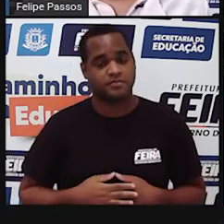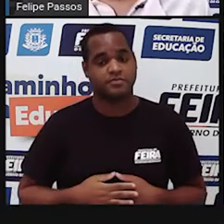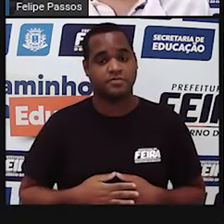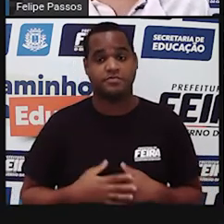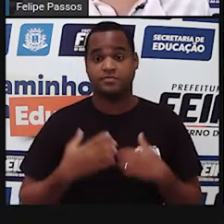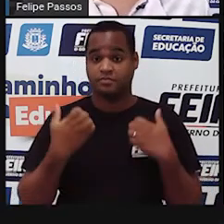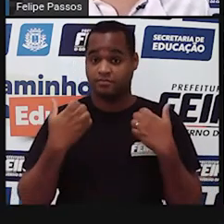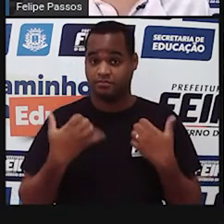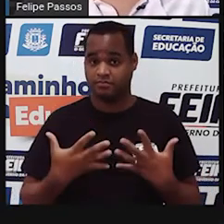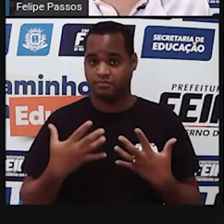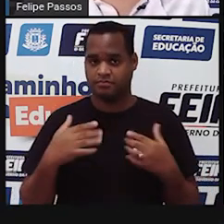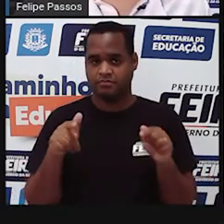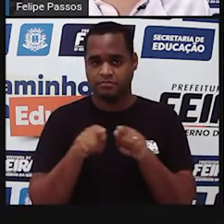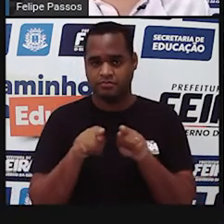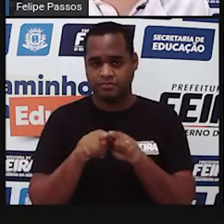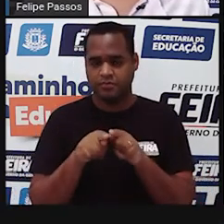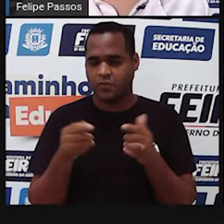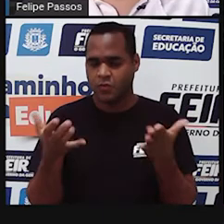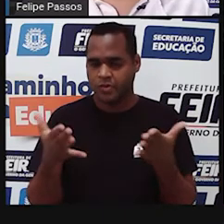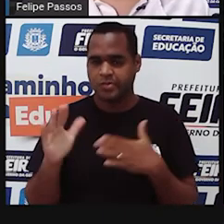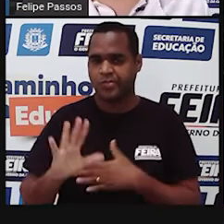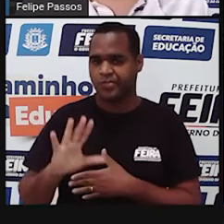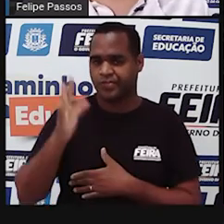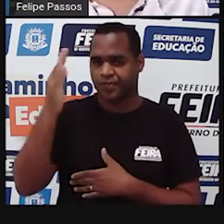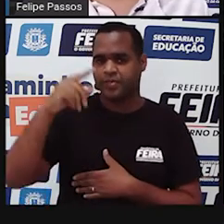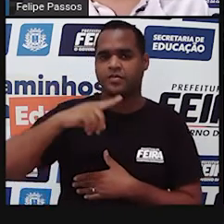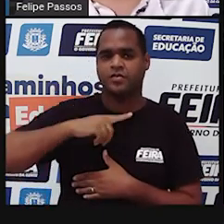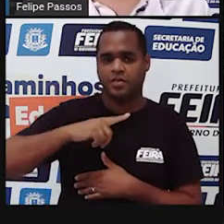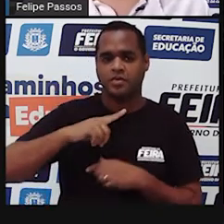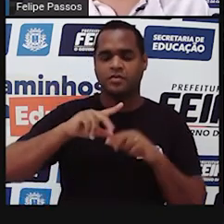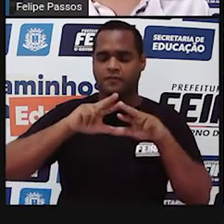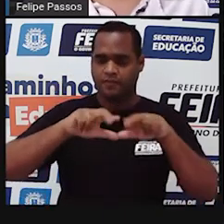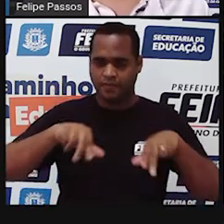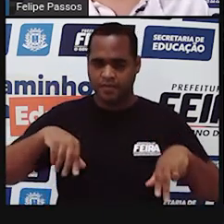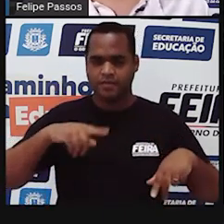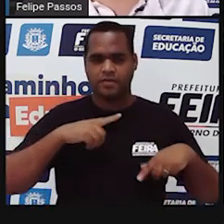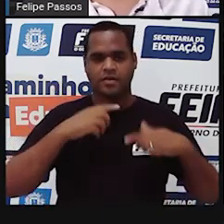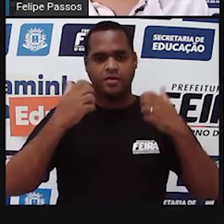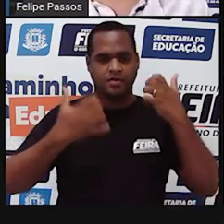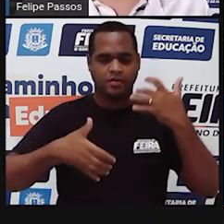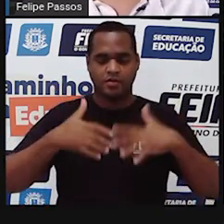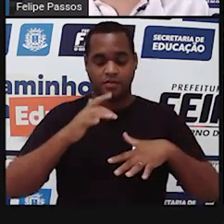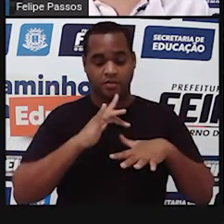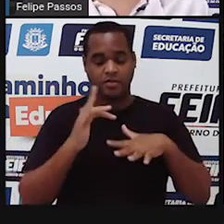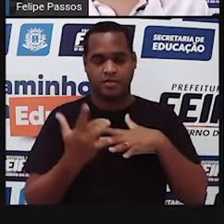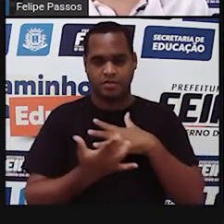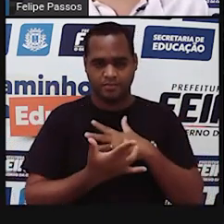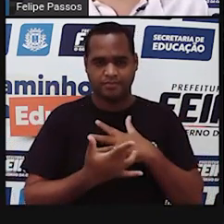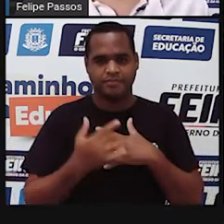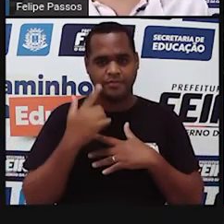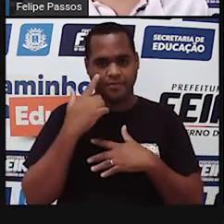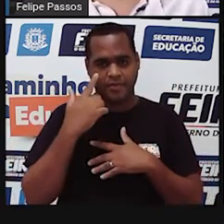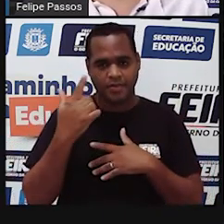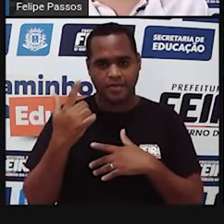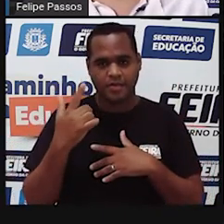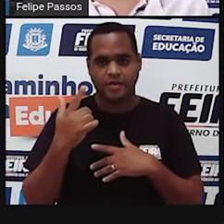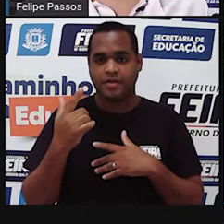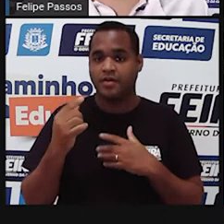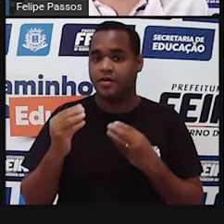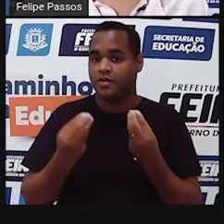Uma questão que tem sido muito debatida, que foi trazida à tona também pelas redes sociais, é um termo novo até, né?